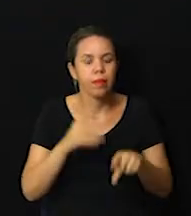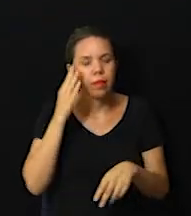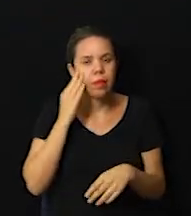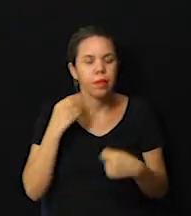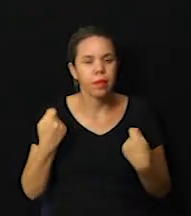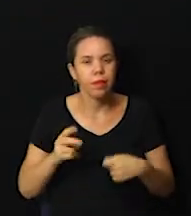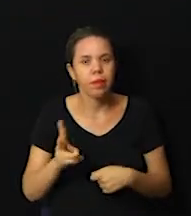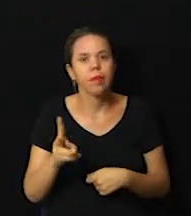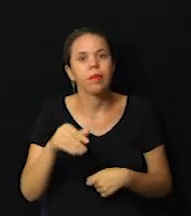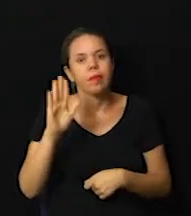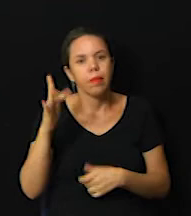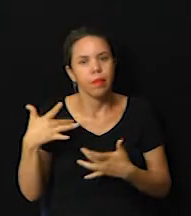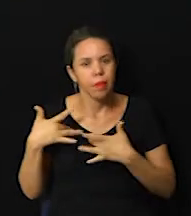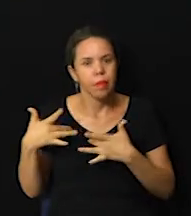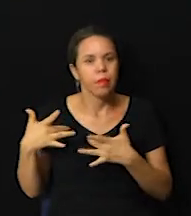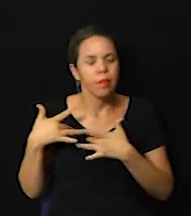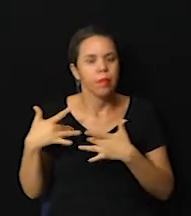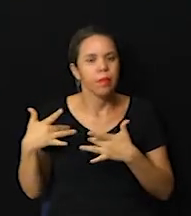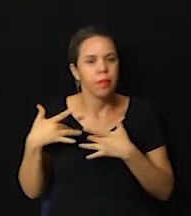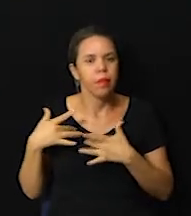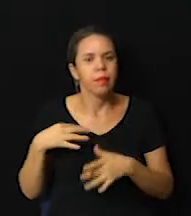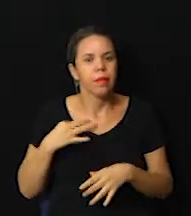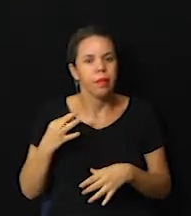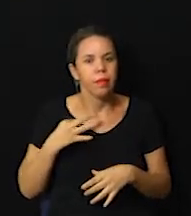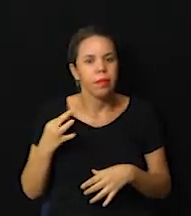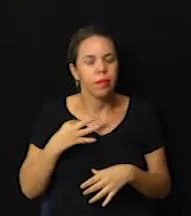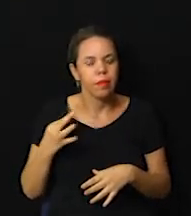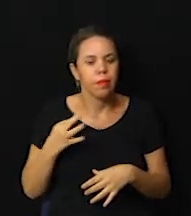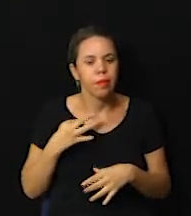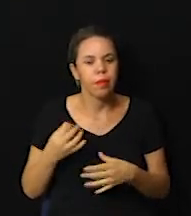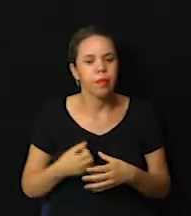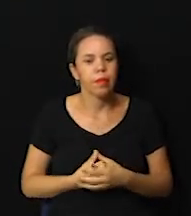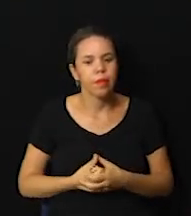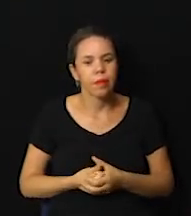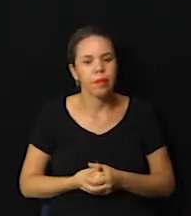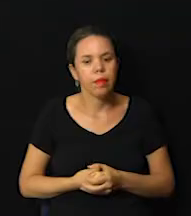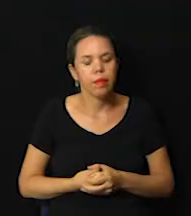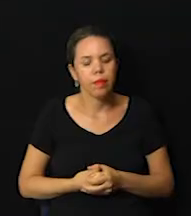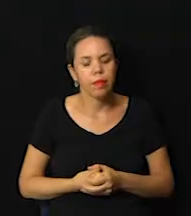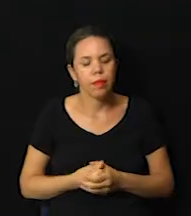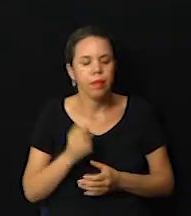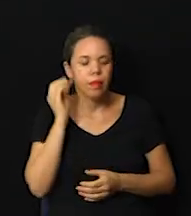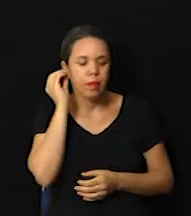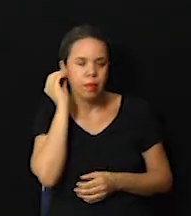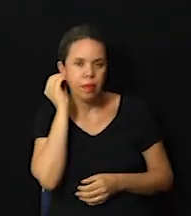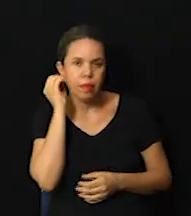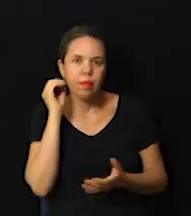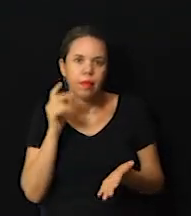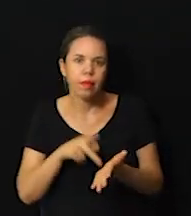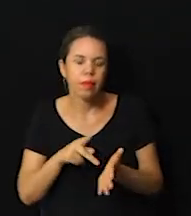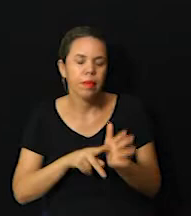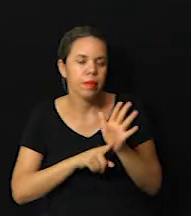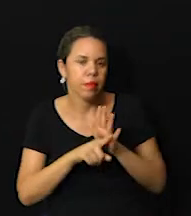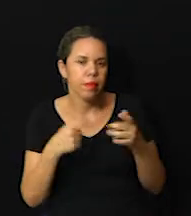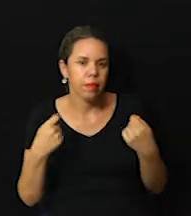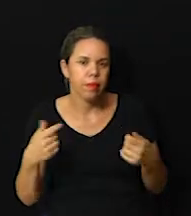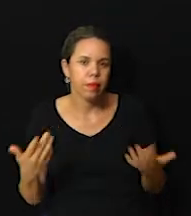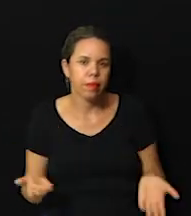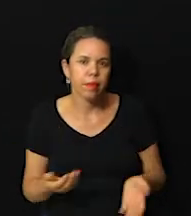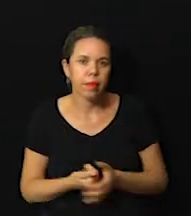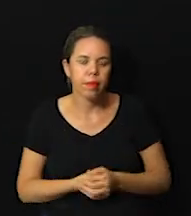cada vez mais de mais doações, né? Mais voluntários. Isso é verdade, a gente precisa